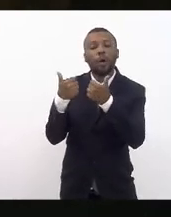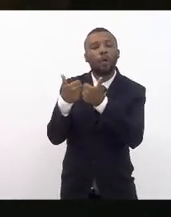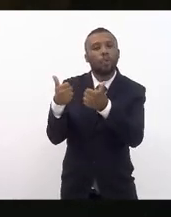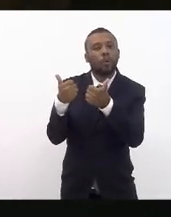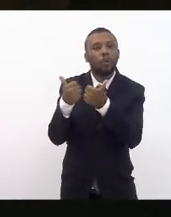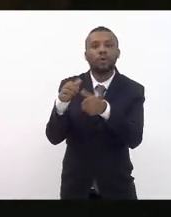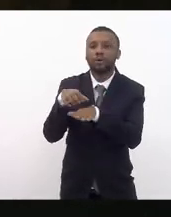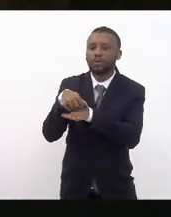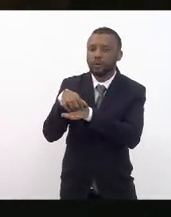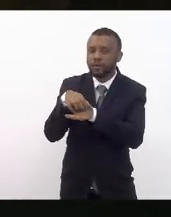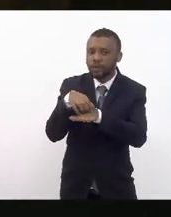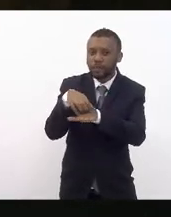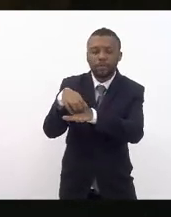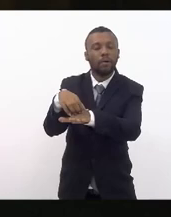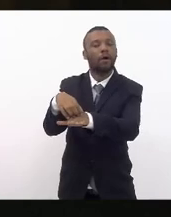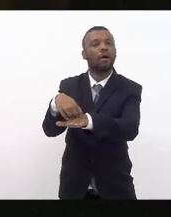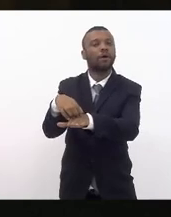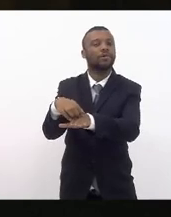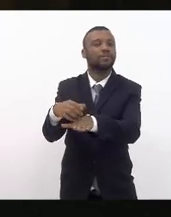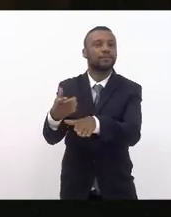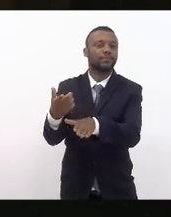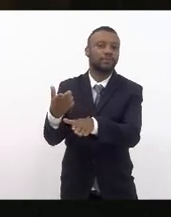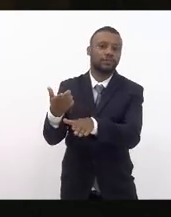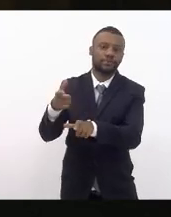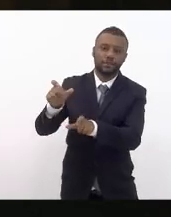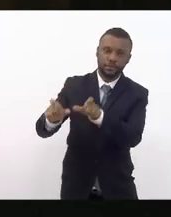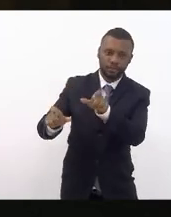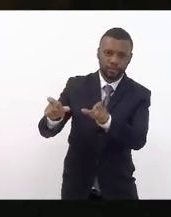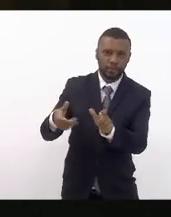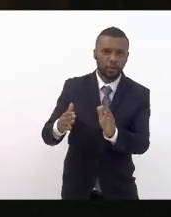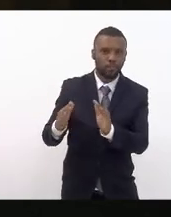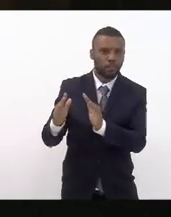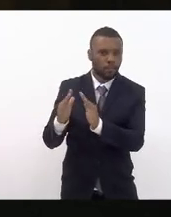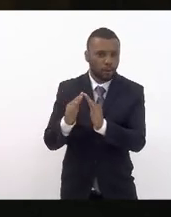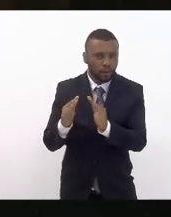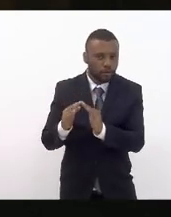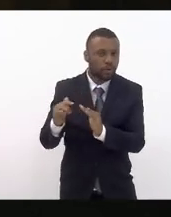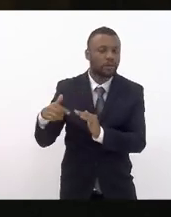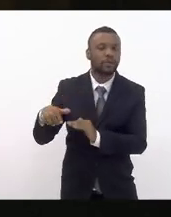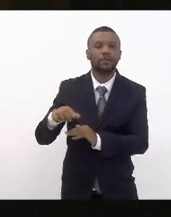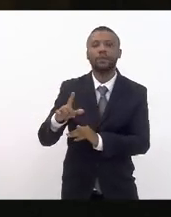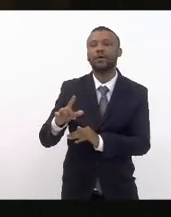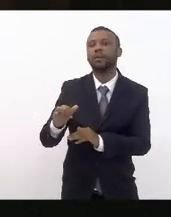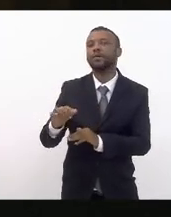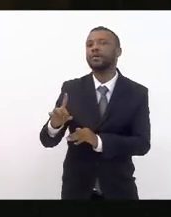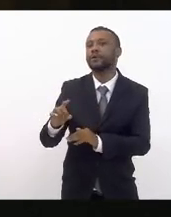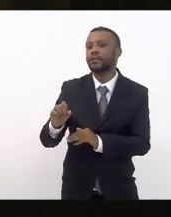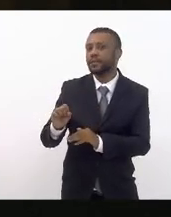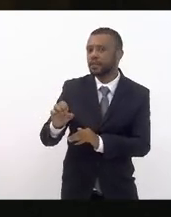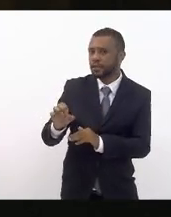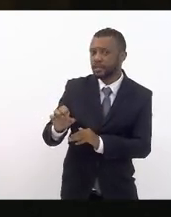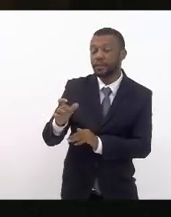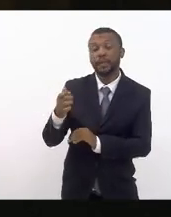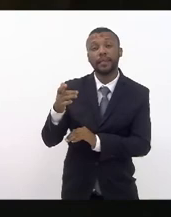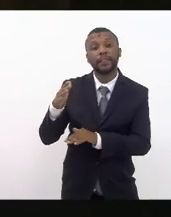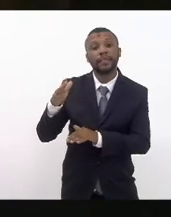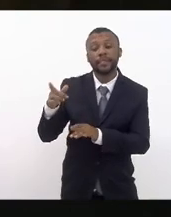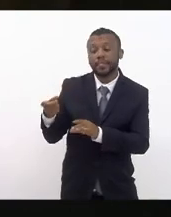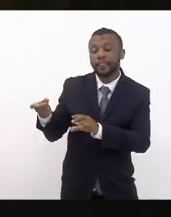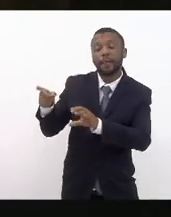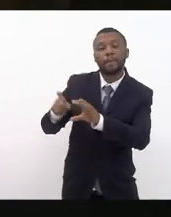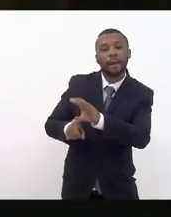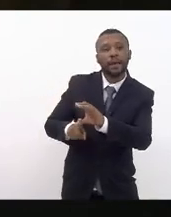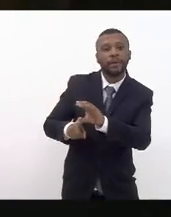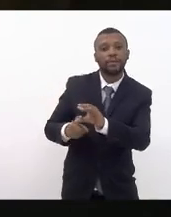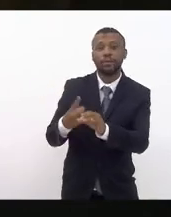do transporte coletivo dos moradores de Lídice, que dependem de uma única empresa, não